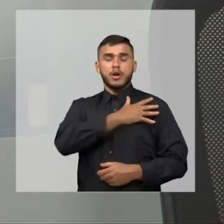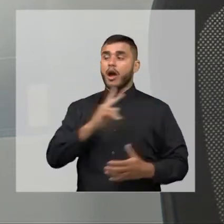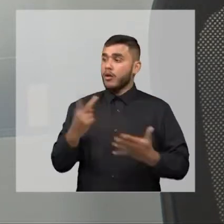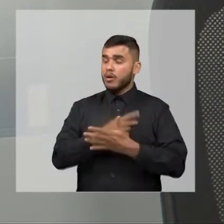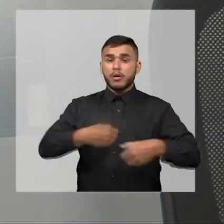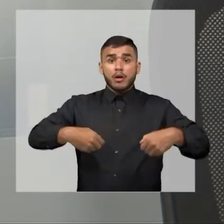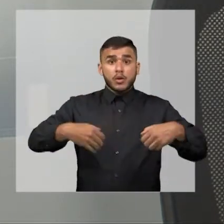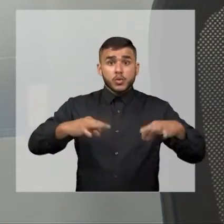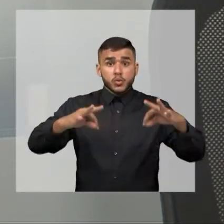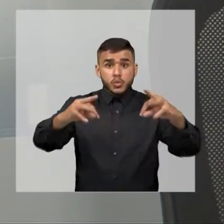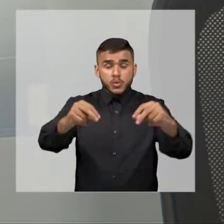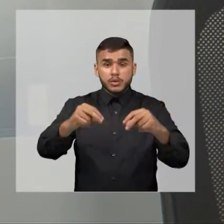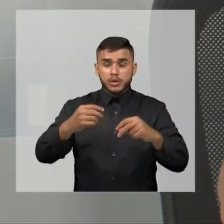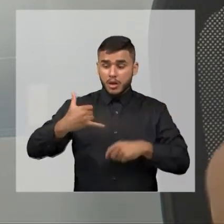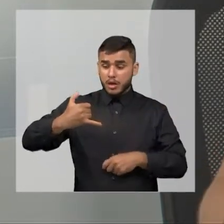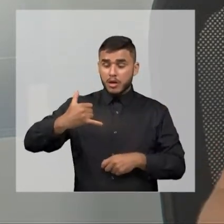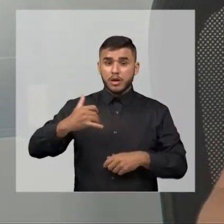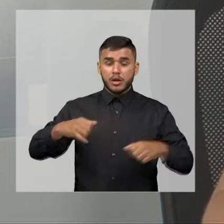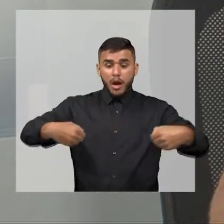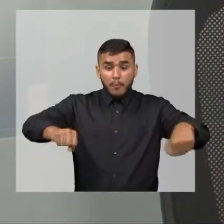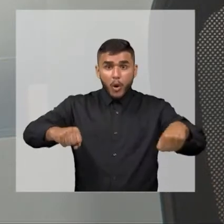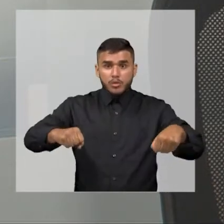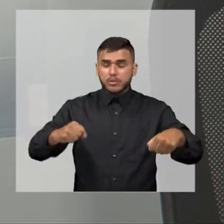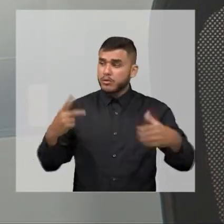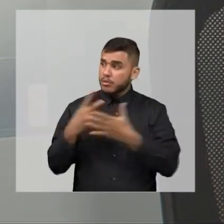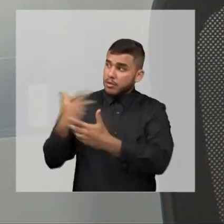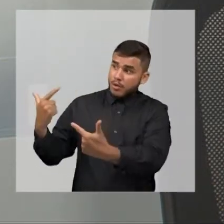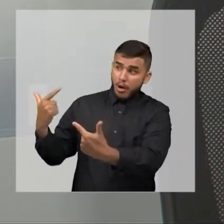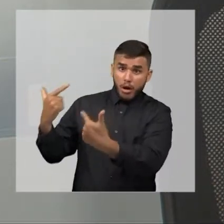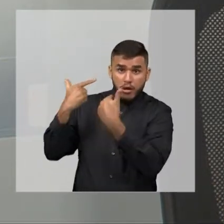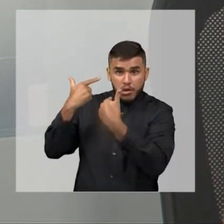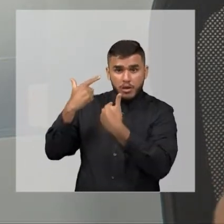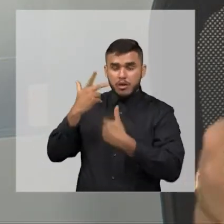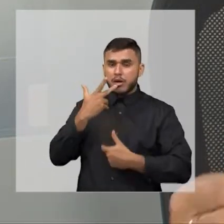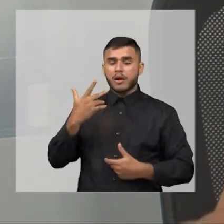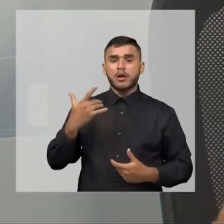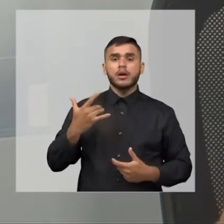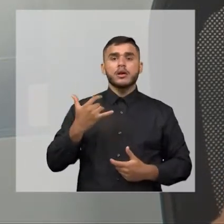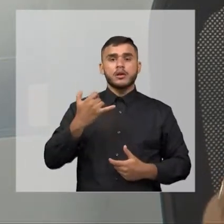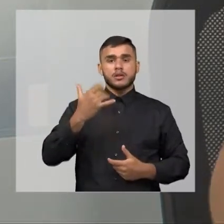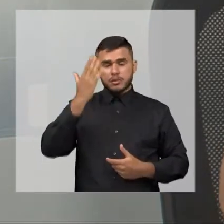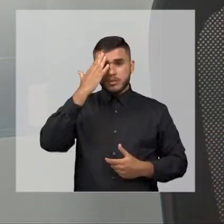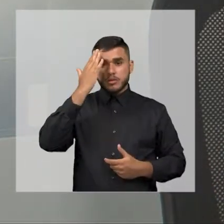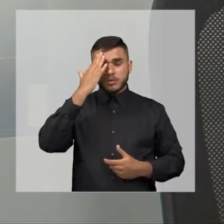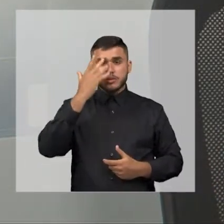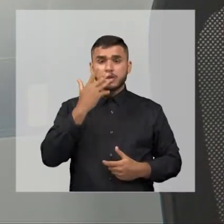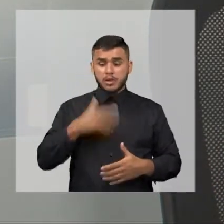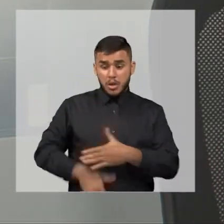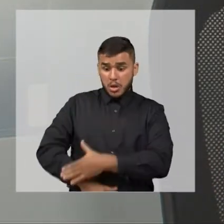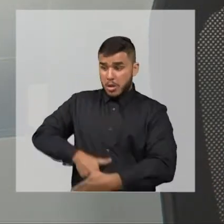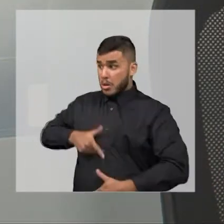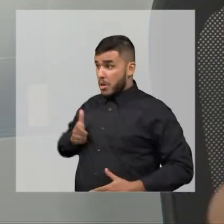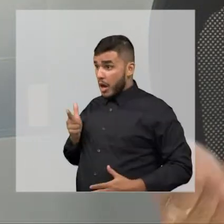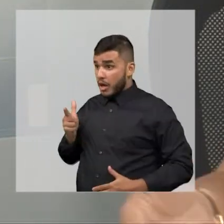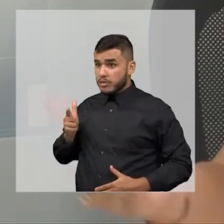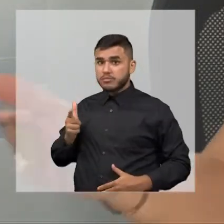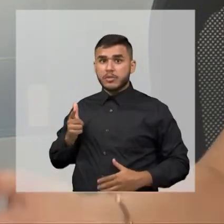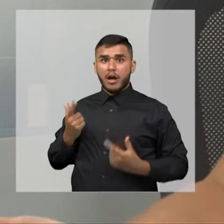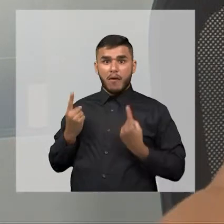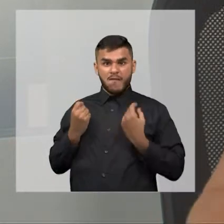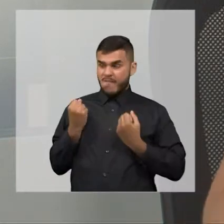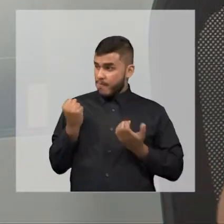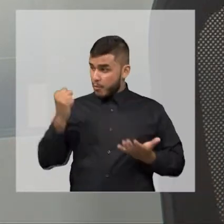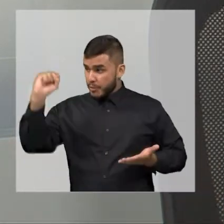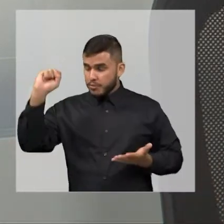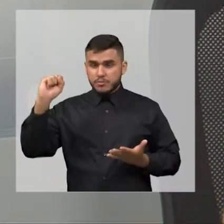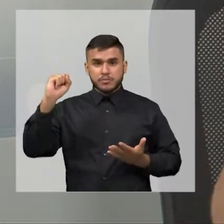foi assaltado, levaram a arma dele e a moto dele, e ele sabiamente, não reagiu ao